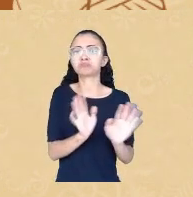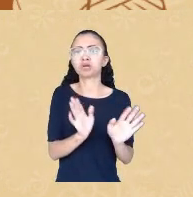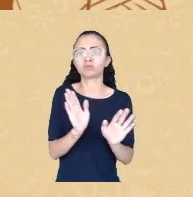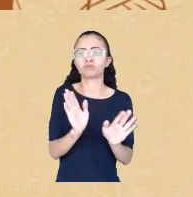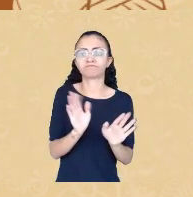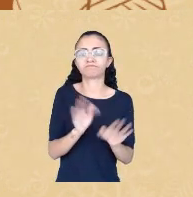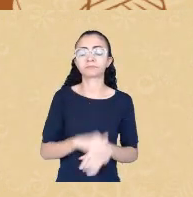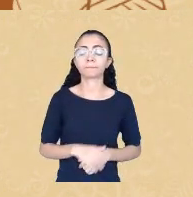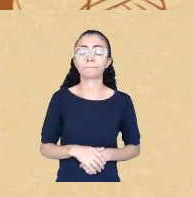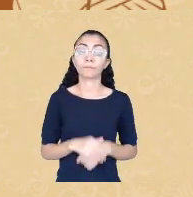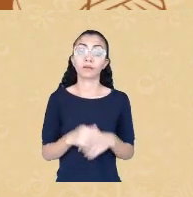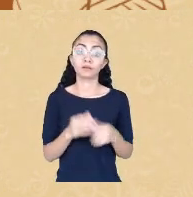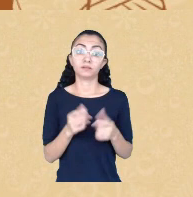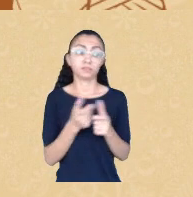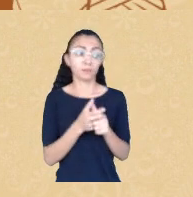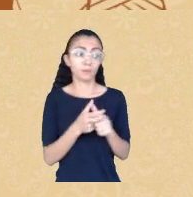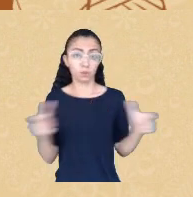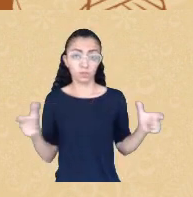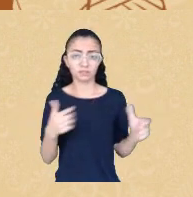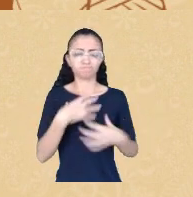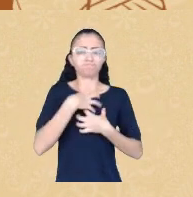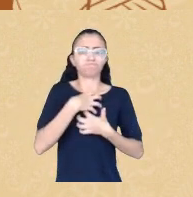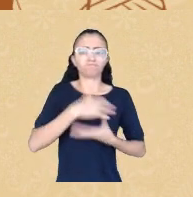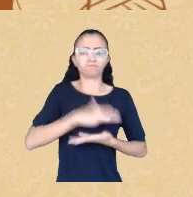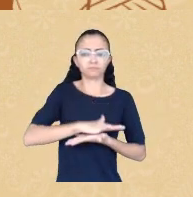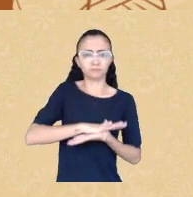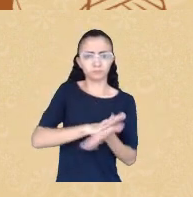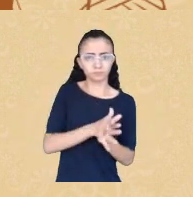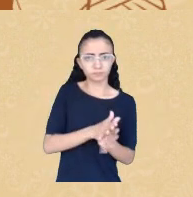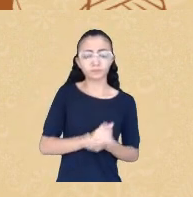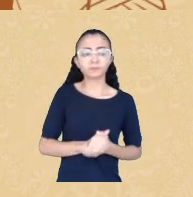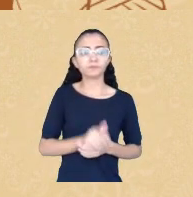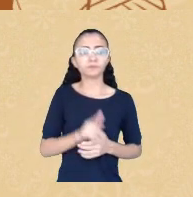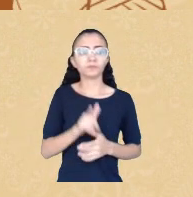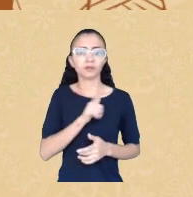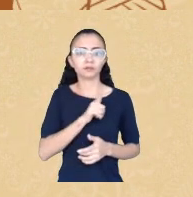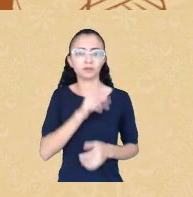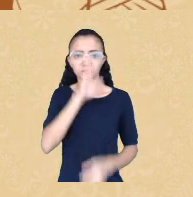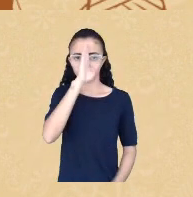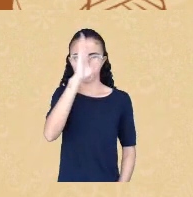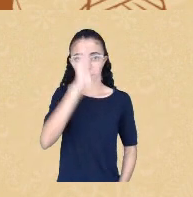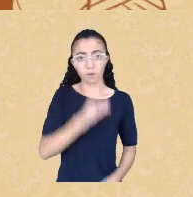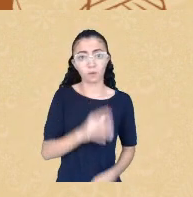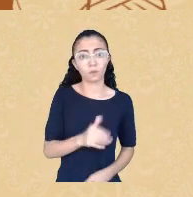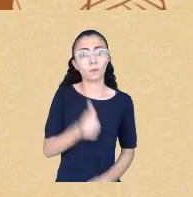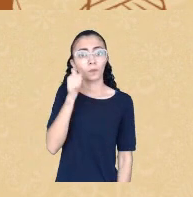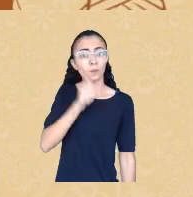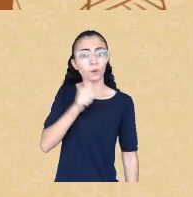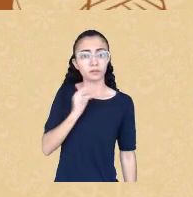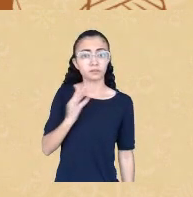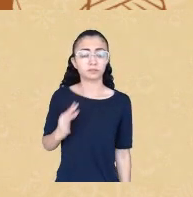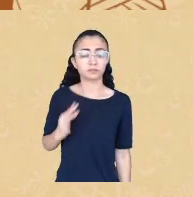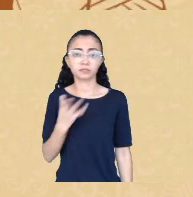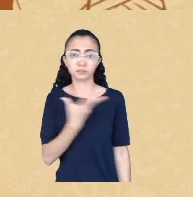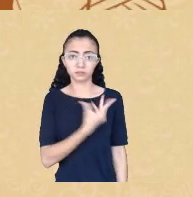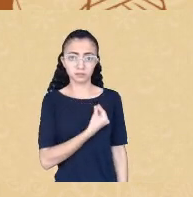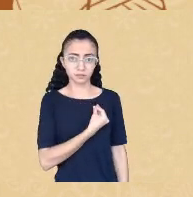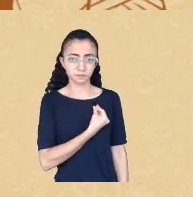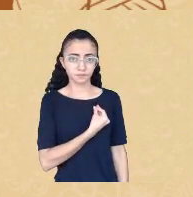inferiorizado, a gente vai ter com destaque as mulheres trans, tá? Seguidas ali das